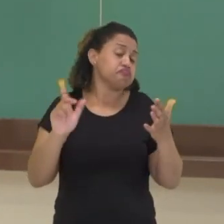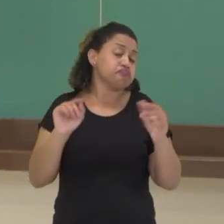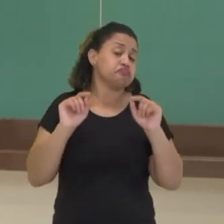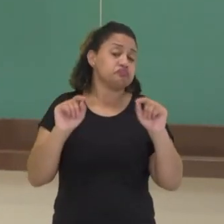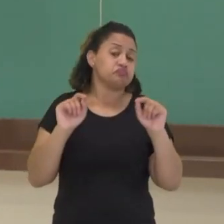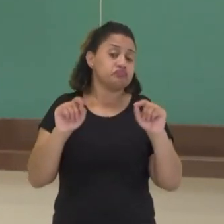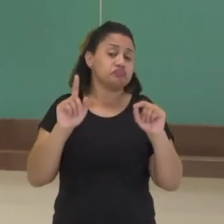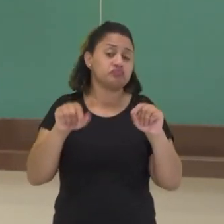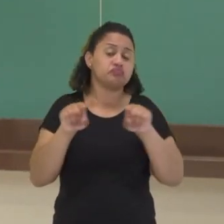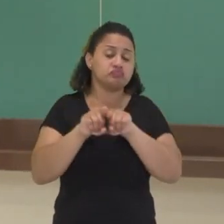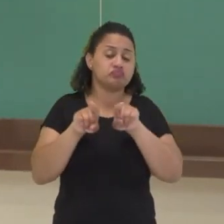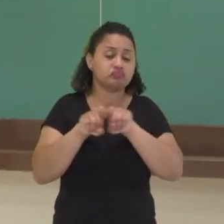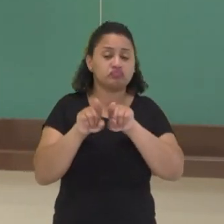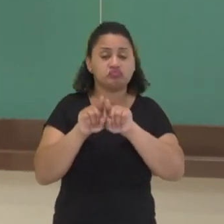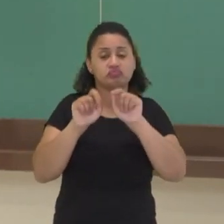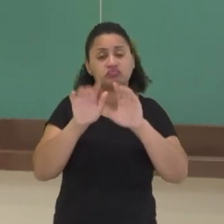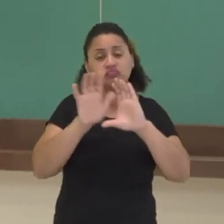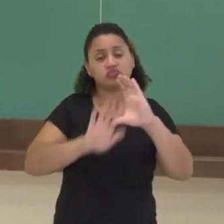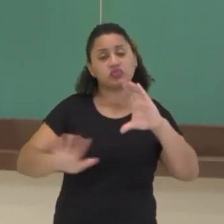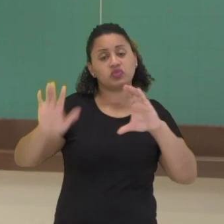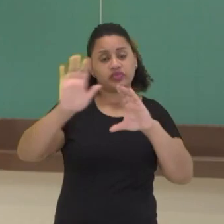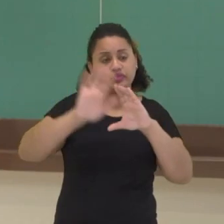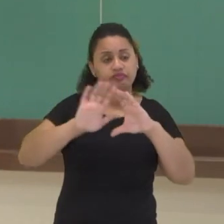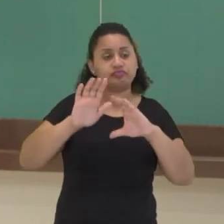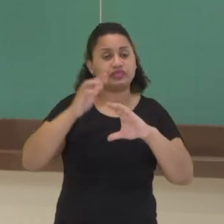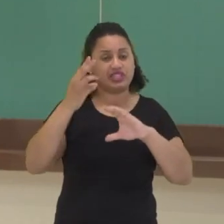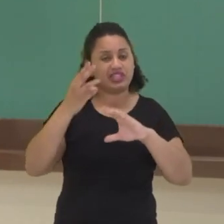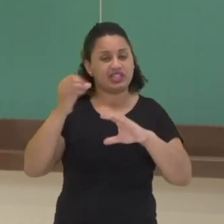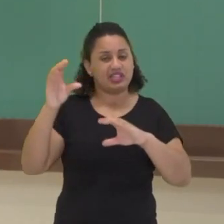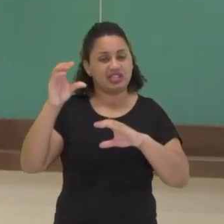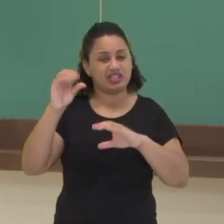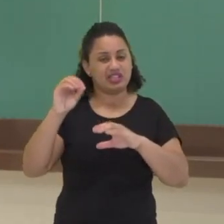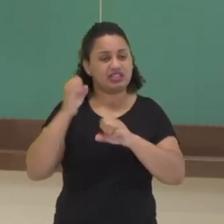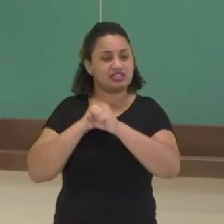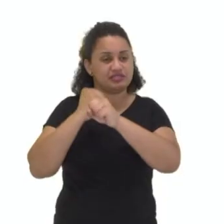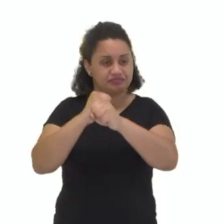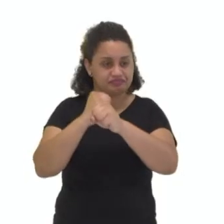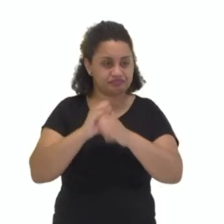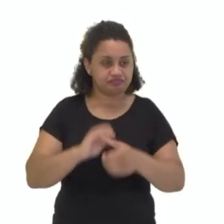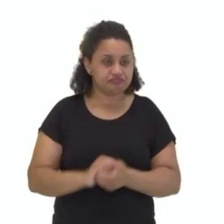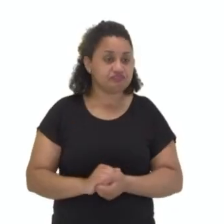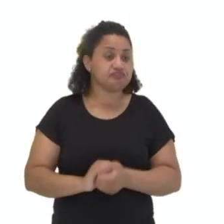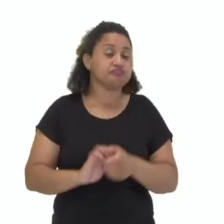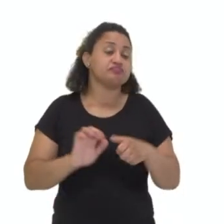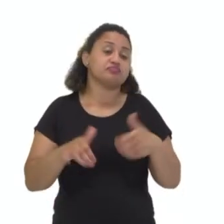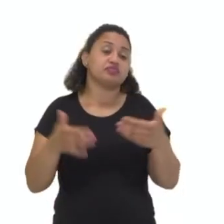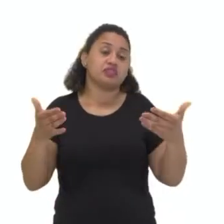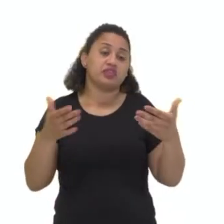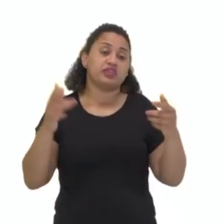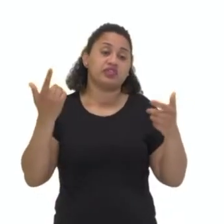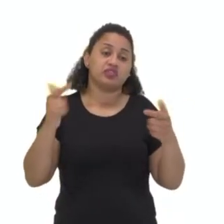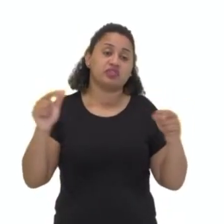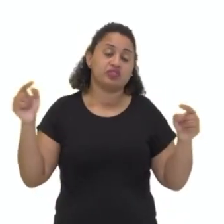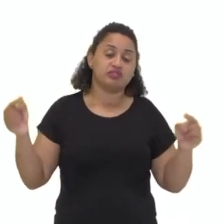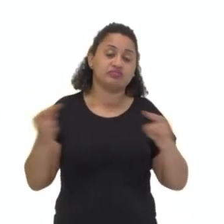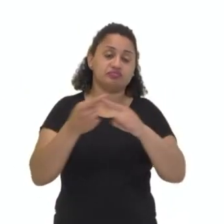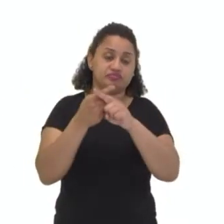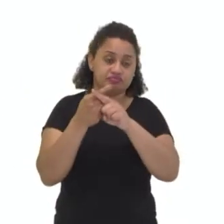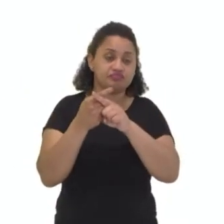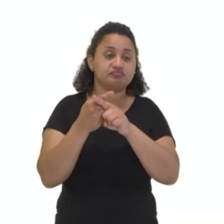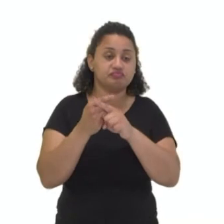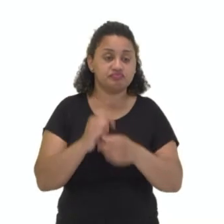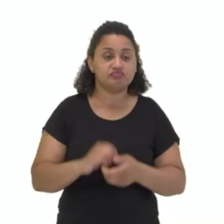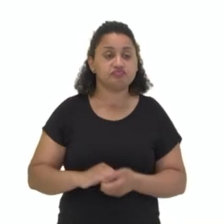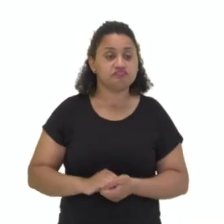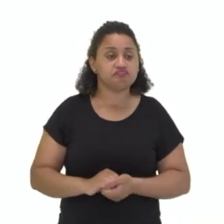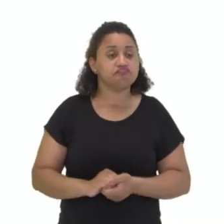ao total, né? 360 ângulos. Aqui, então, eu vou novamente multiplicar em cruz